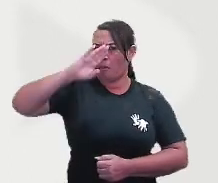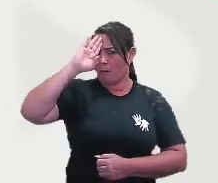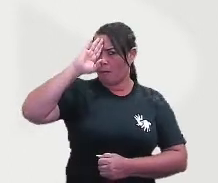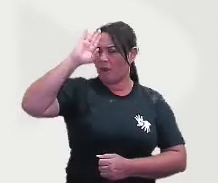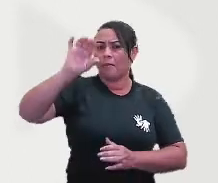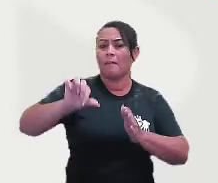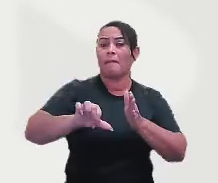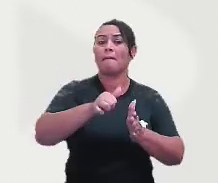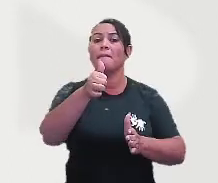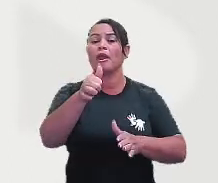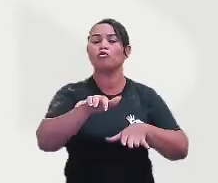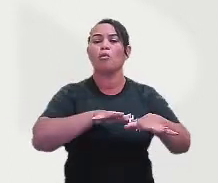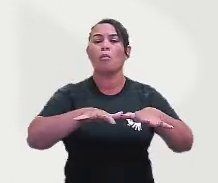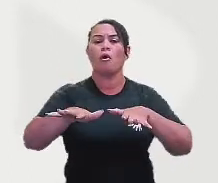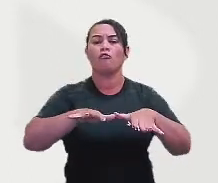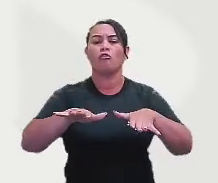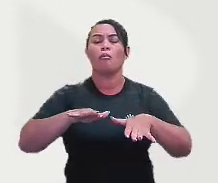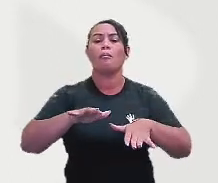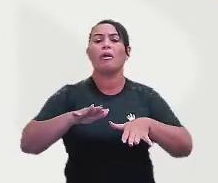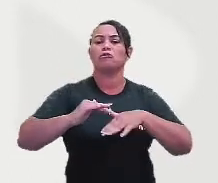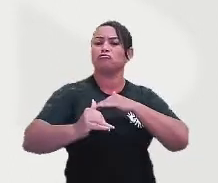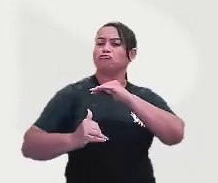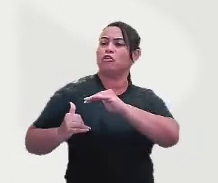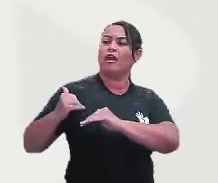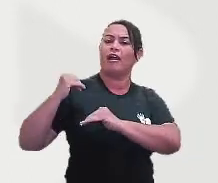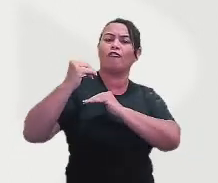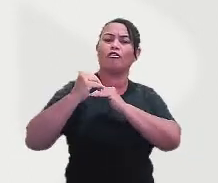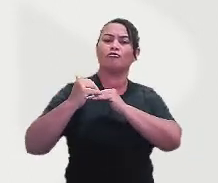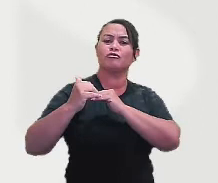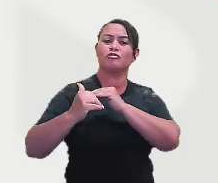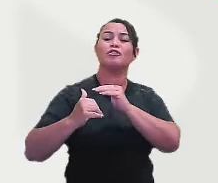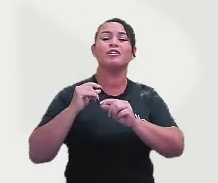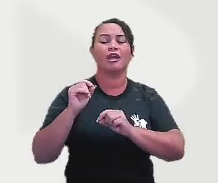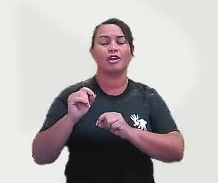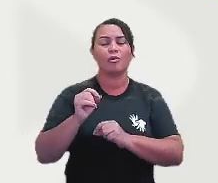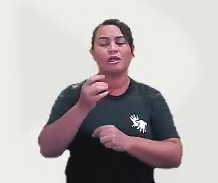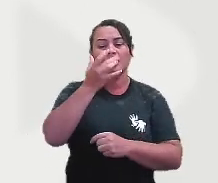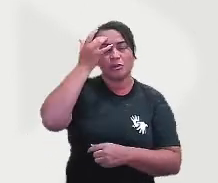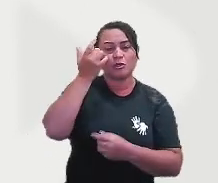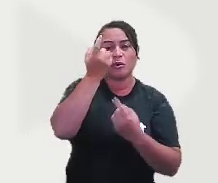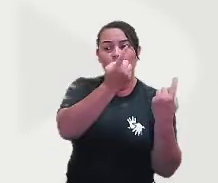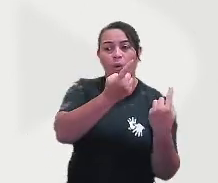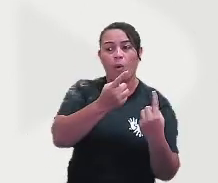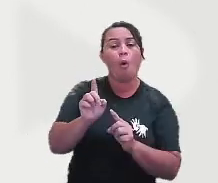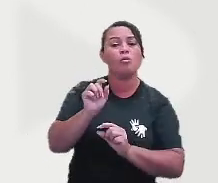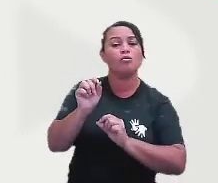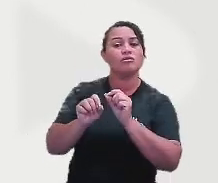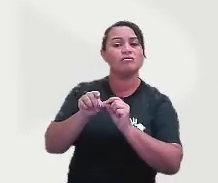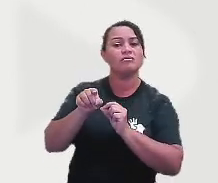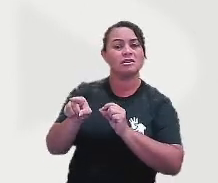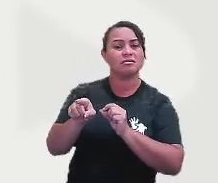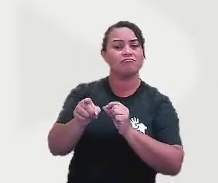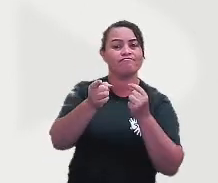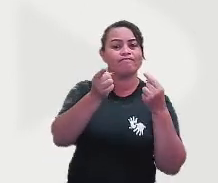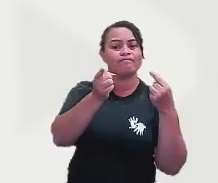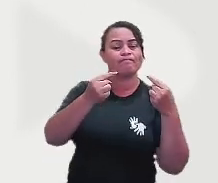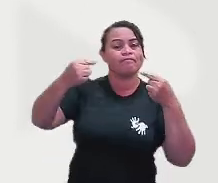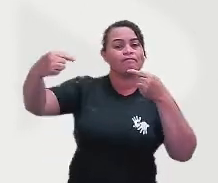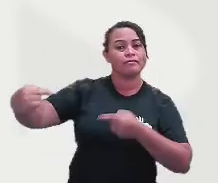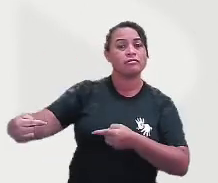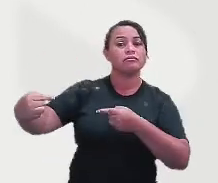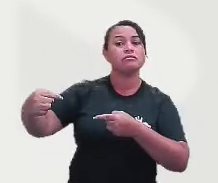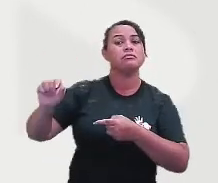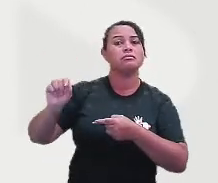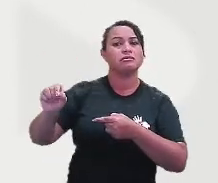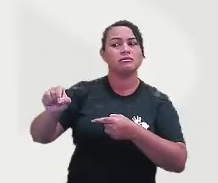combate do movimento revolucionário luso-brasileiro contra os invasores holandeses à capitania de